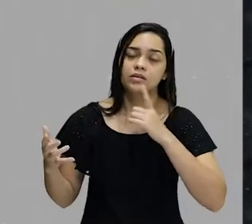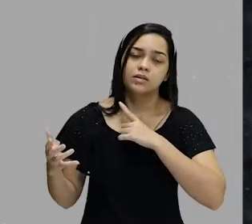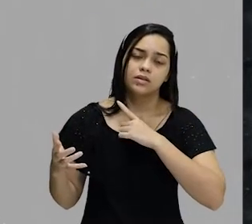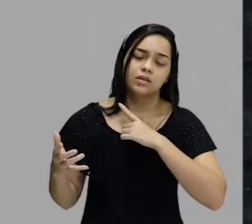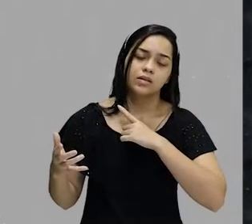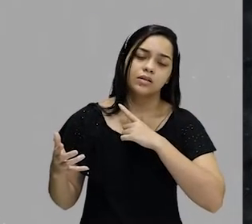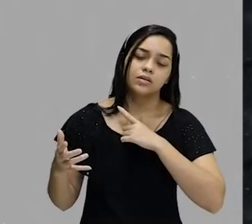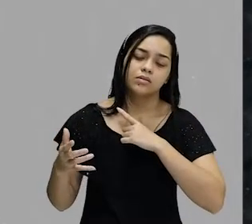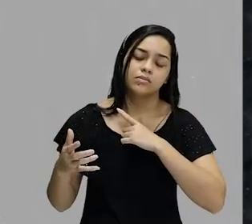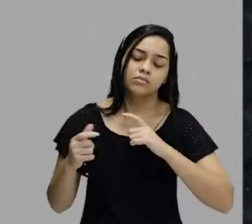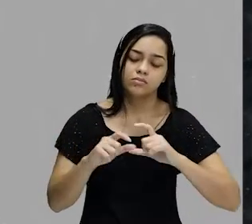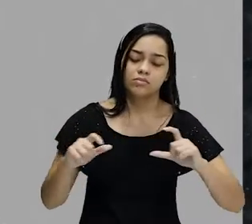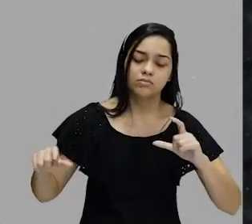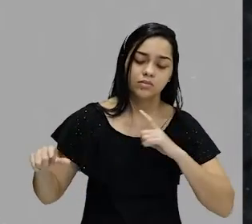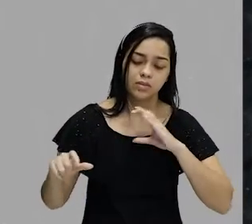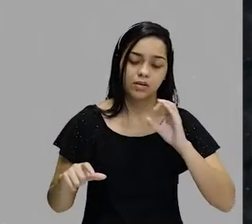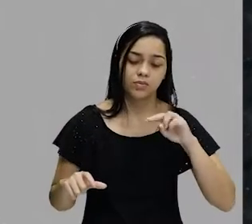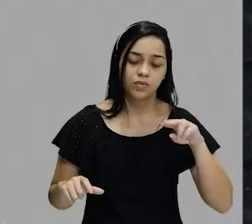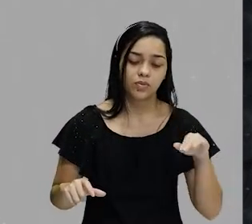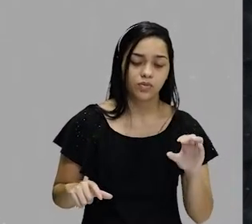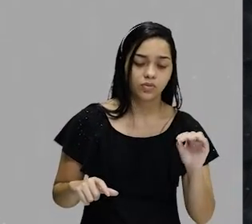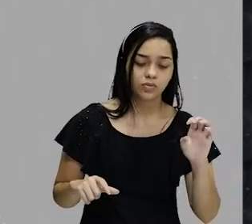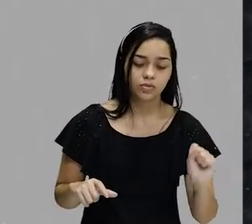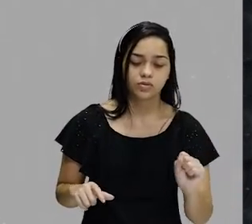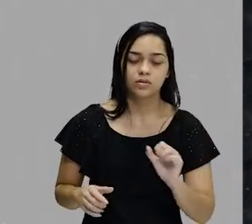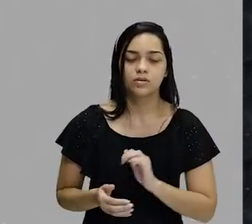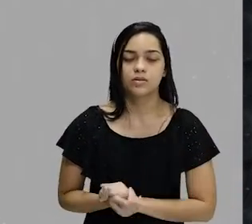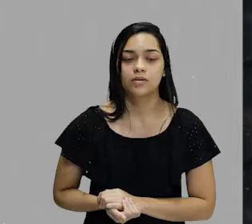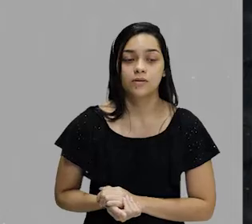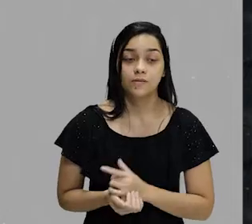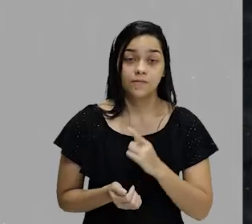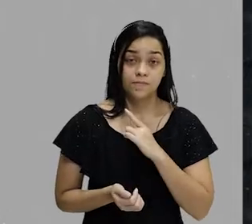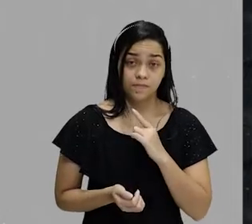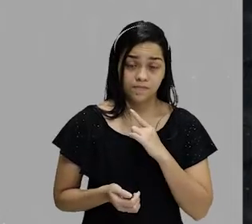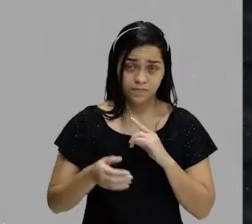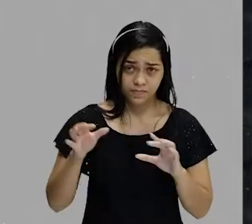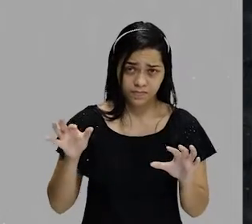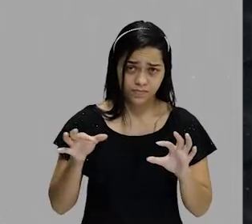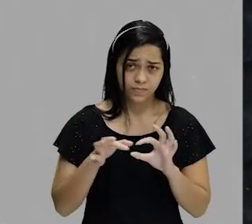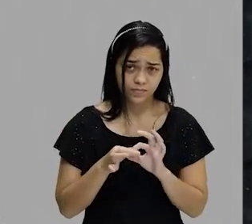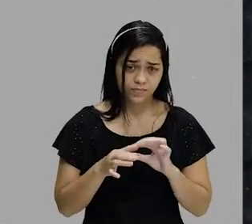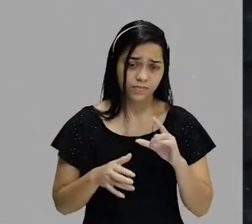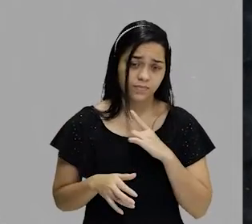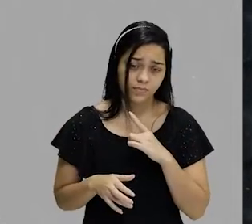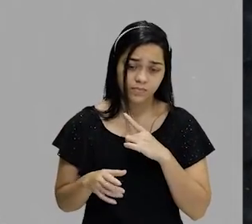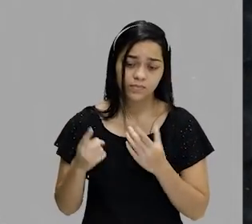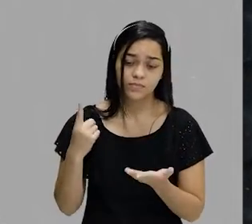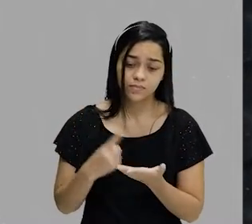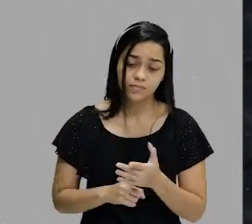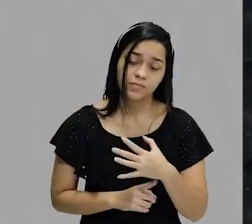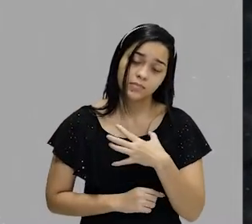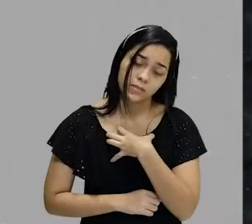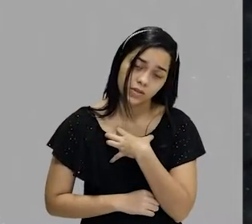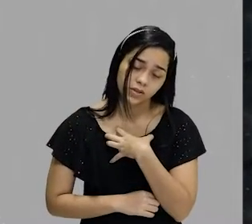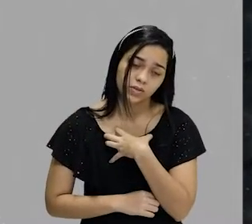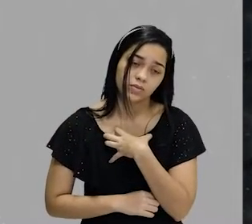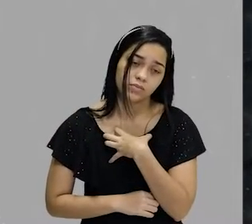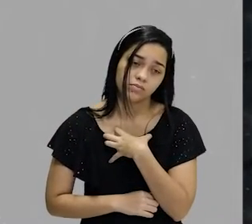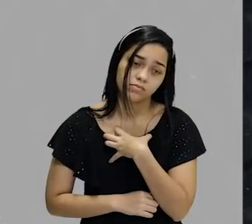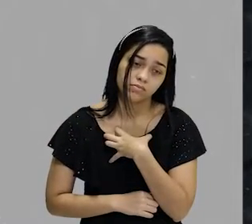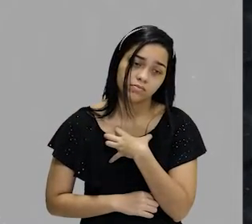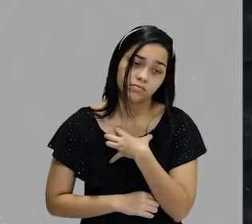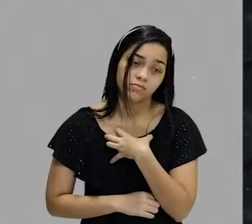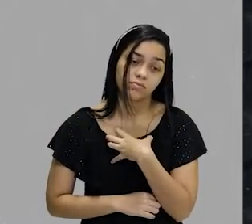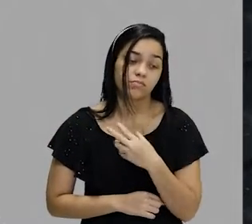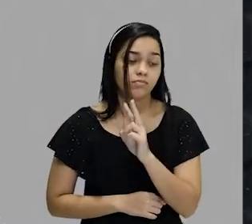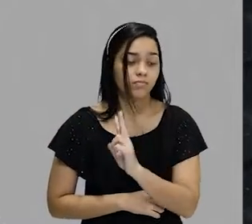feitas, né, as ligações feitas por conjunções. E essas ligações, elas estabelecem um sentido.